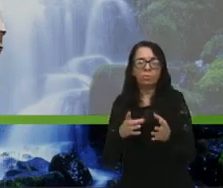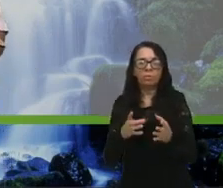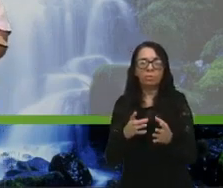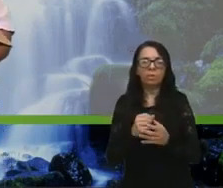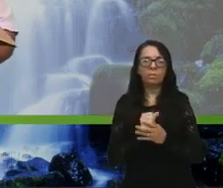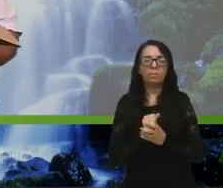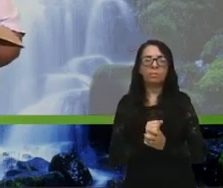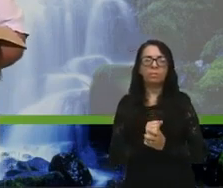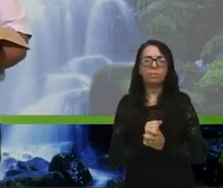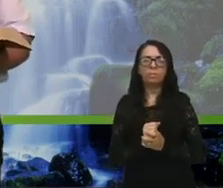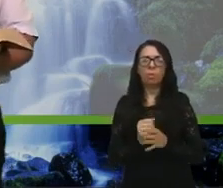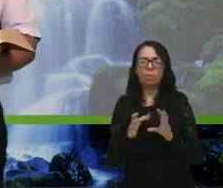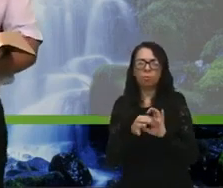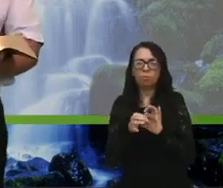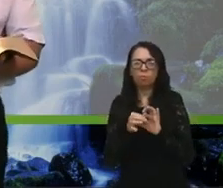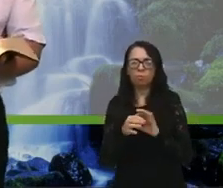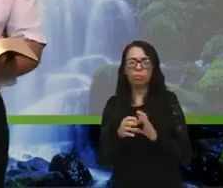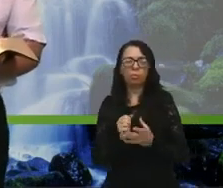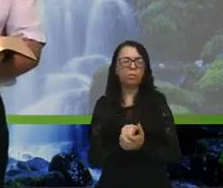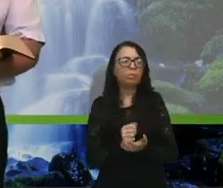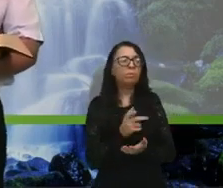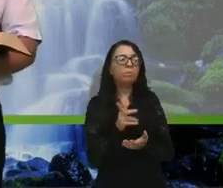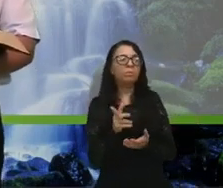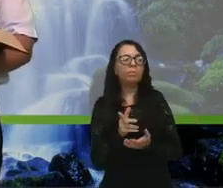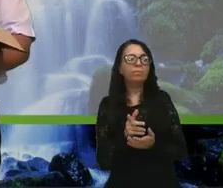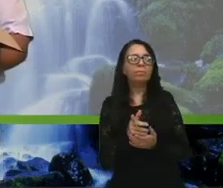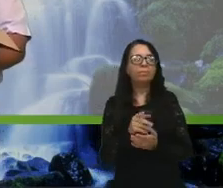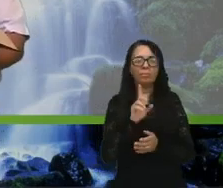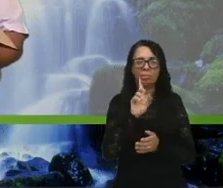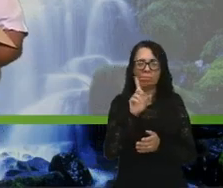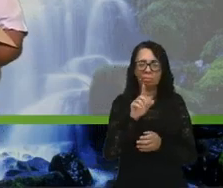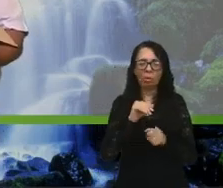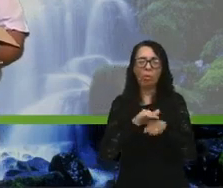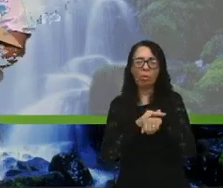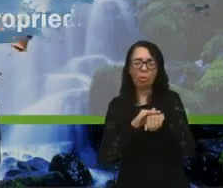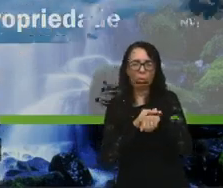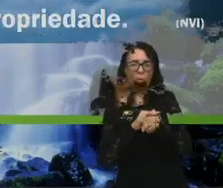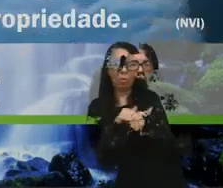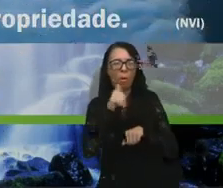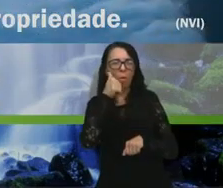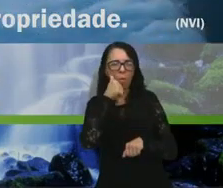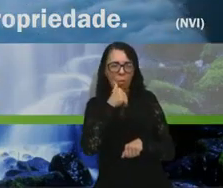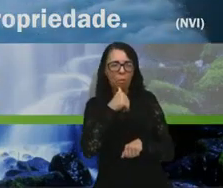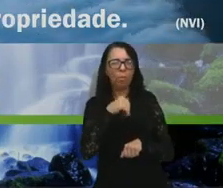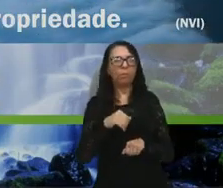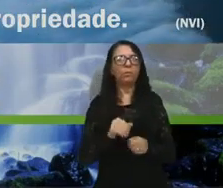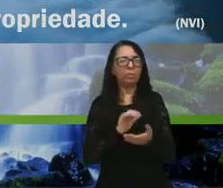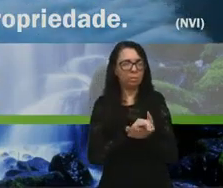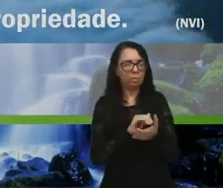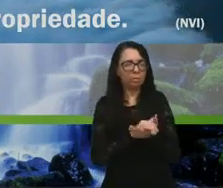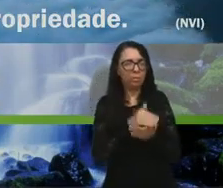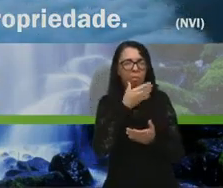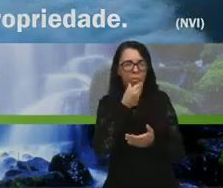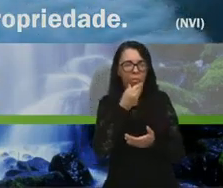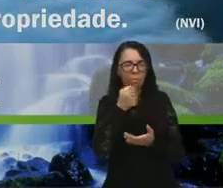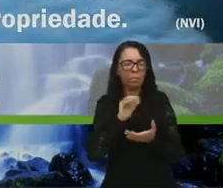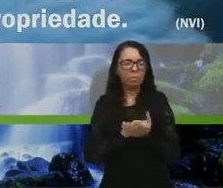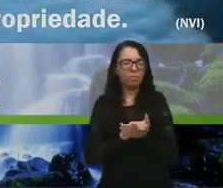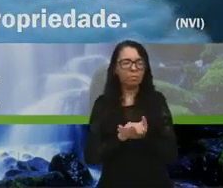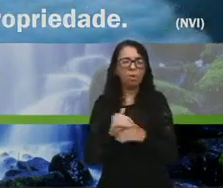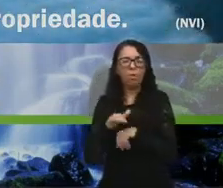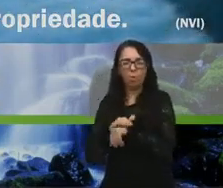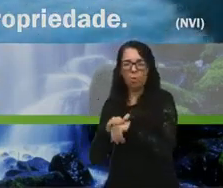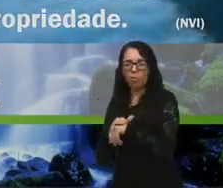acordo entre os dois e fizeram o seguinte: o restante levou para